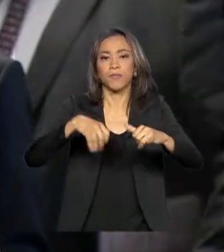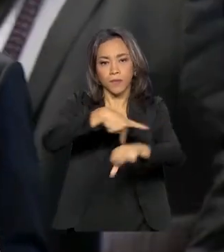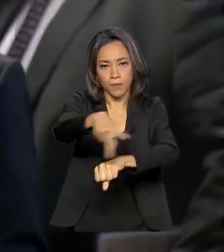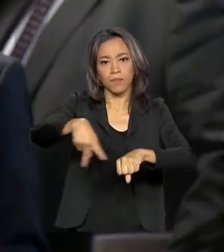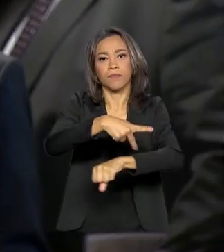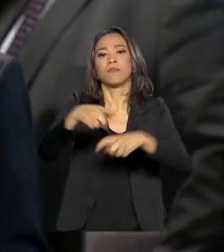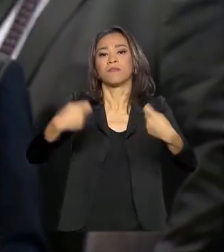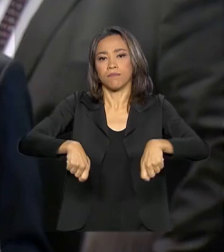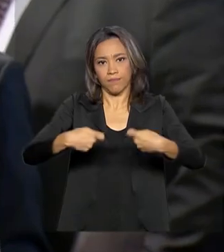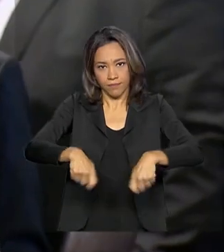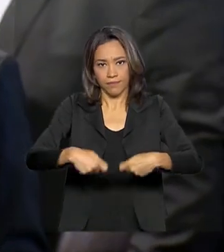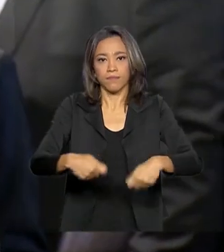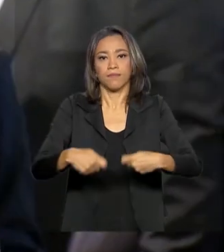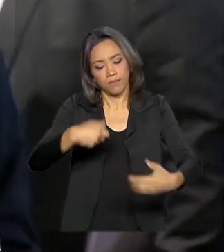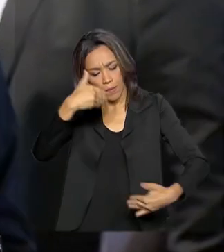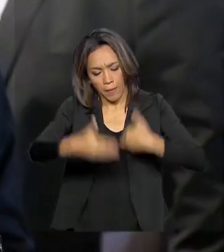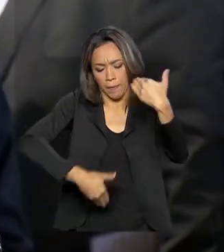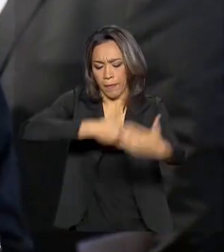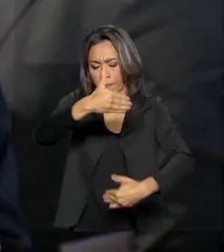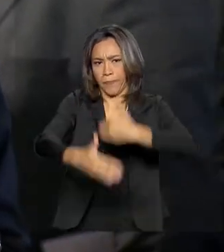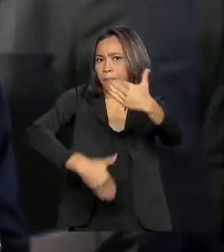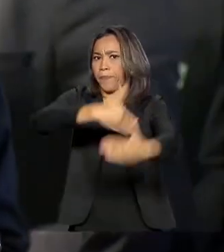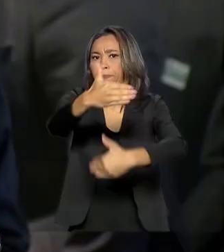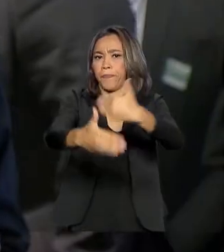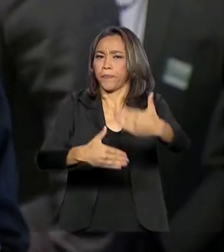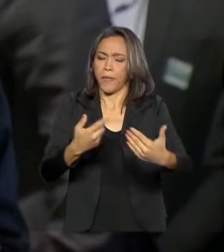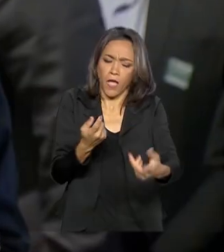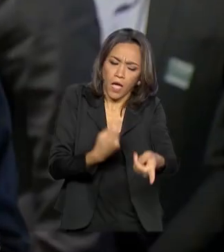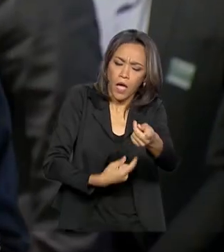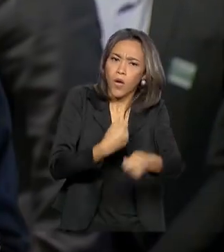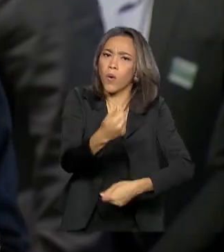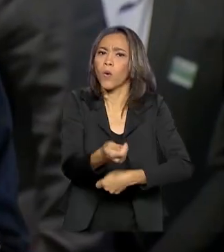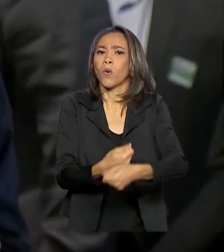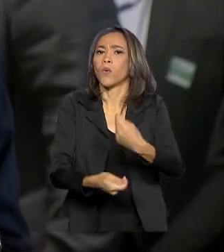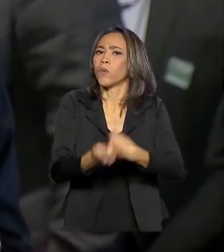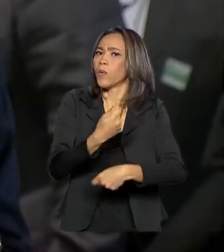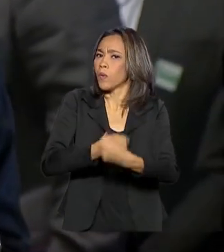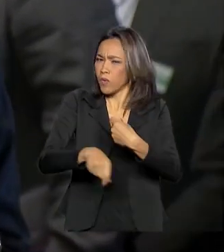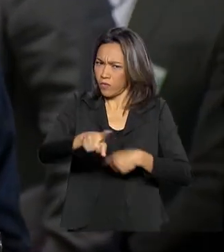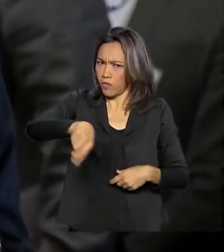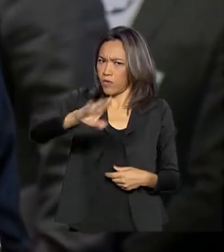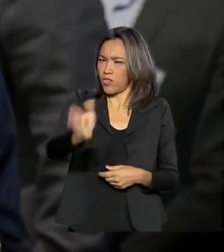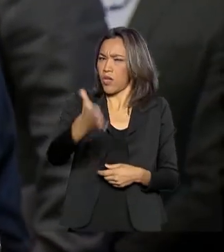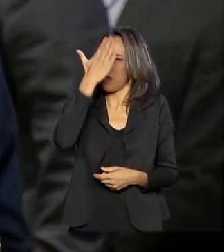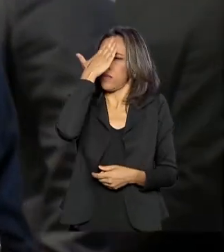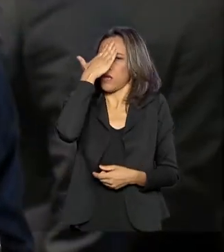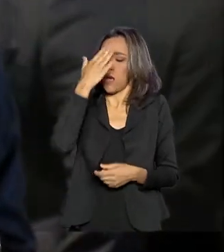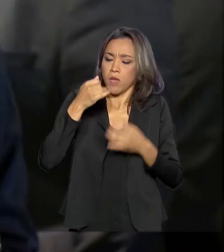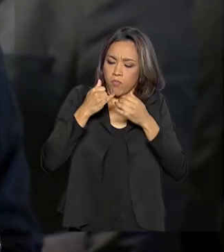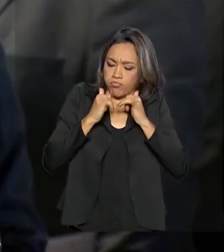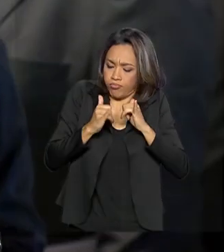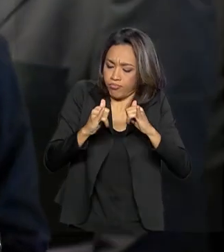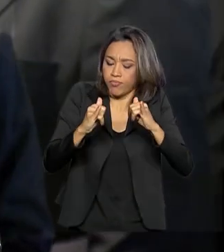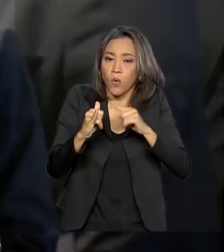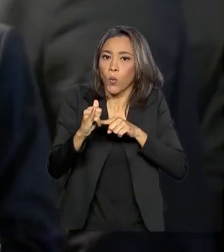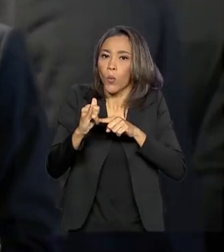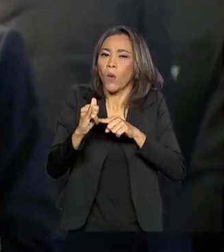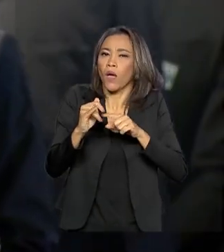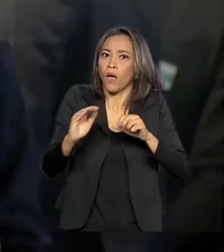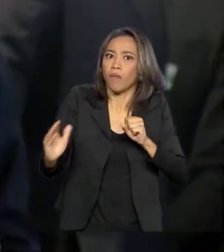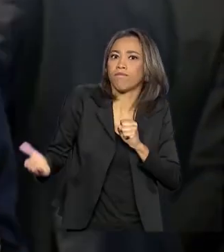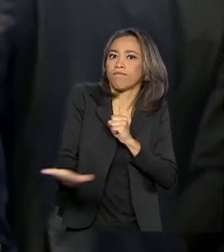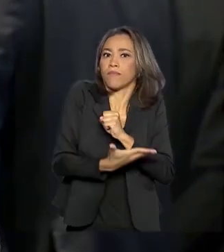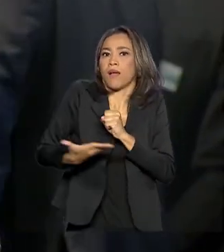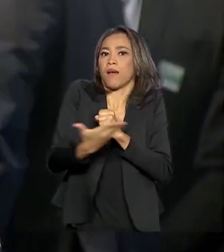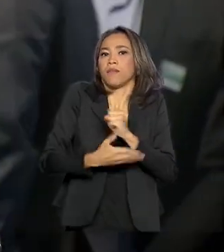para o seu desenvolvimento econômico. Como todos nós sabemos, a energia é a base da